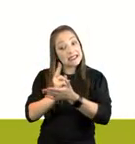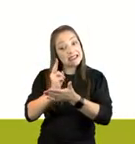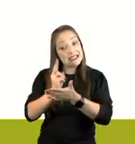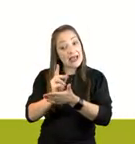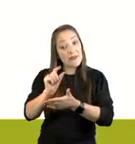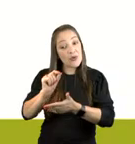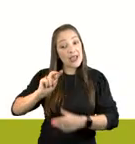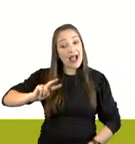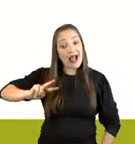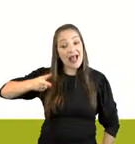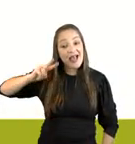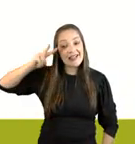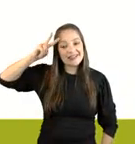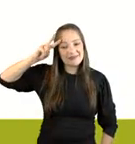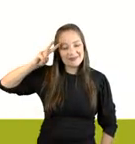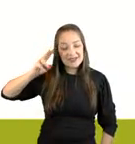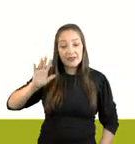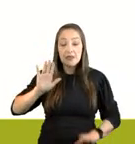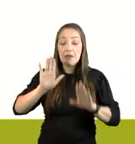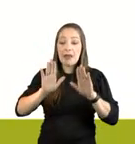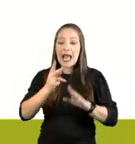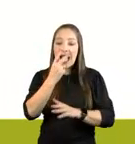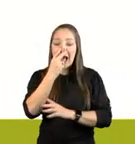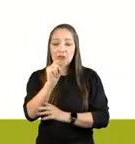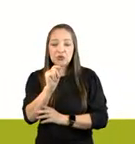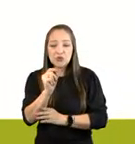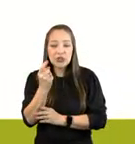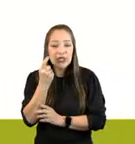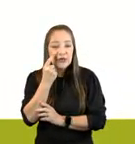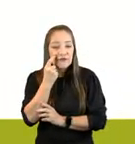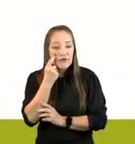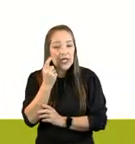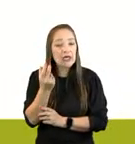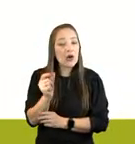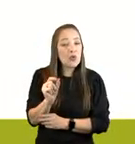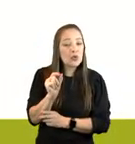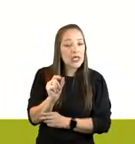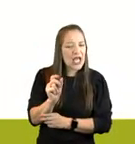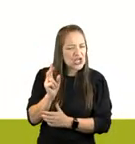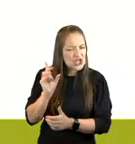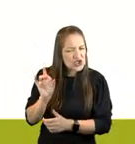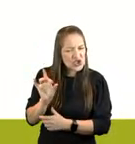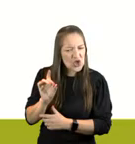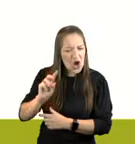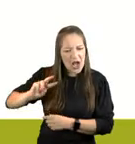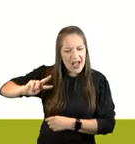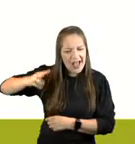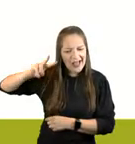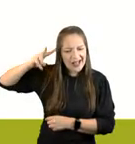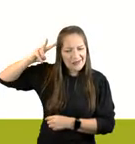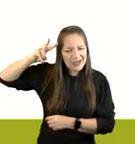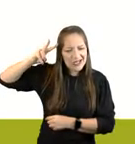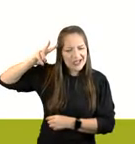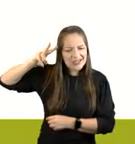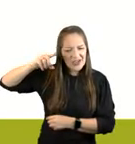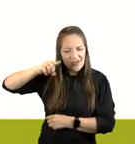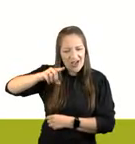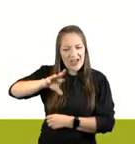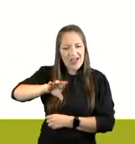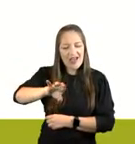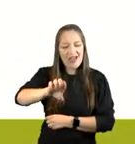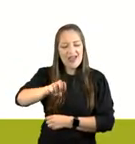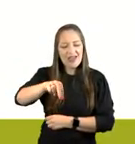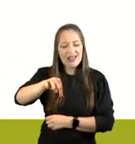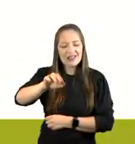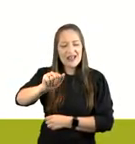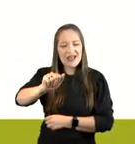Mas eu acho, e a gente vai verificar, que nem sempre é só a rentabilidade. As três coisas elas têm